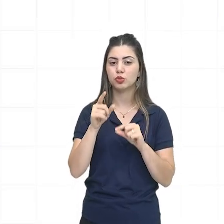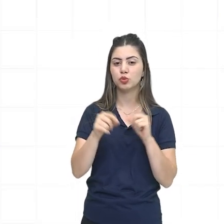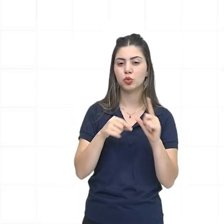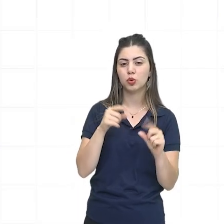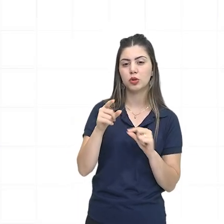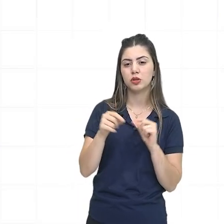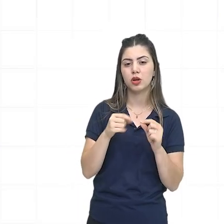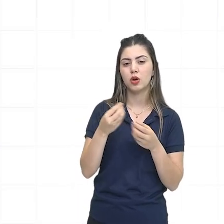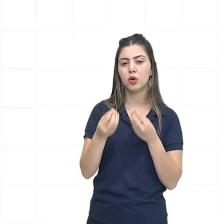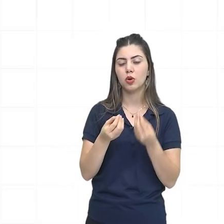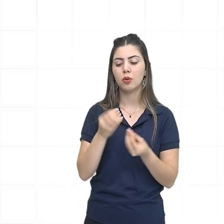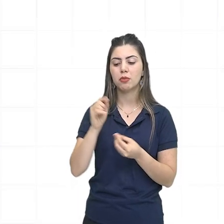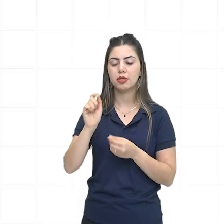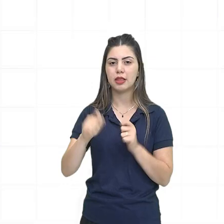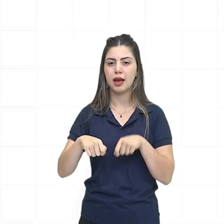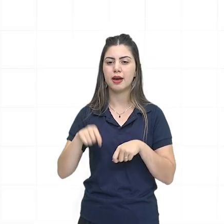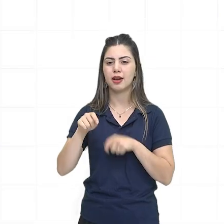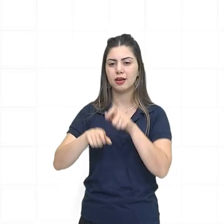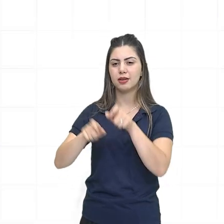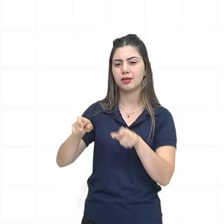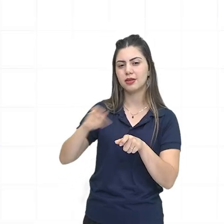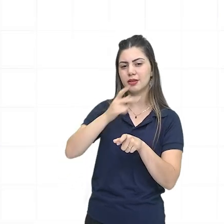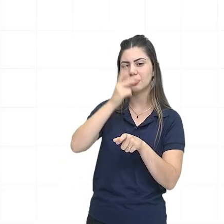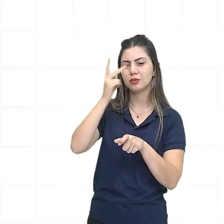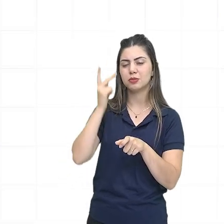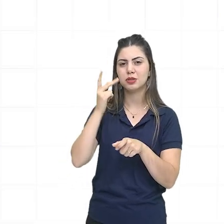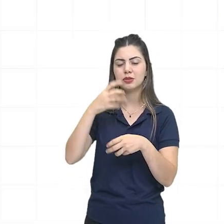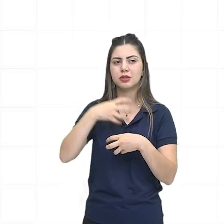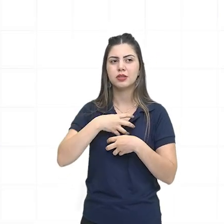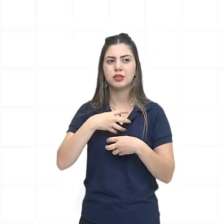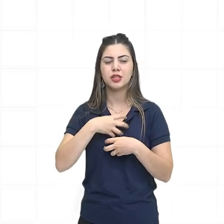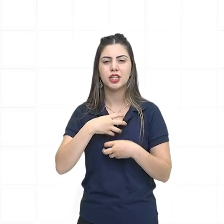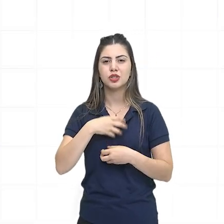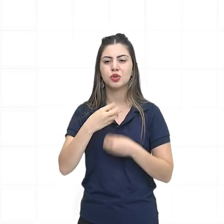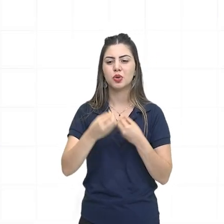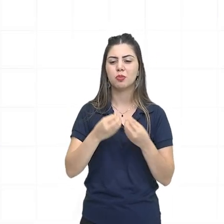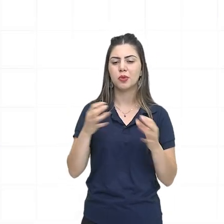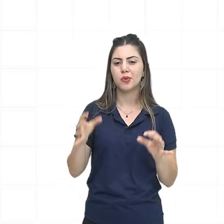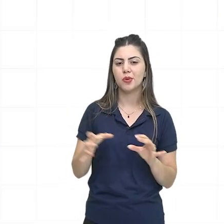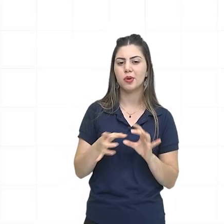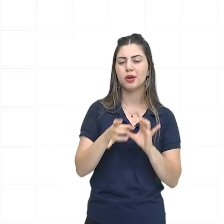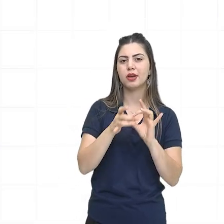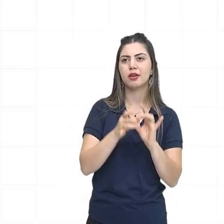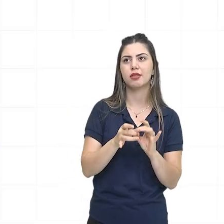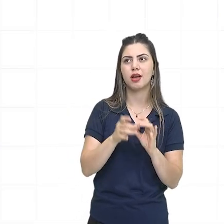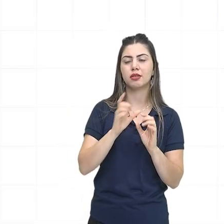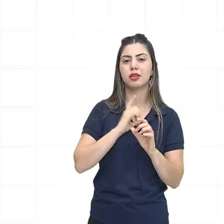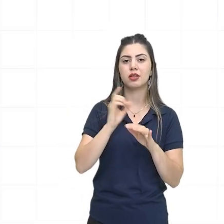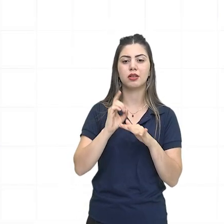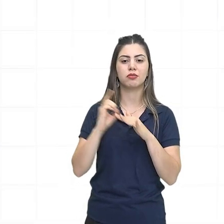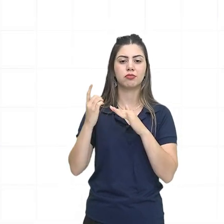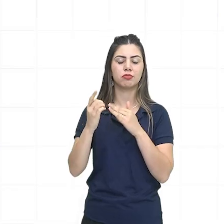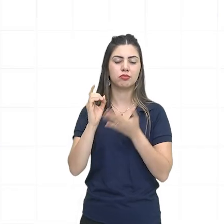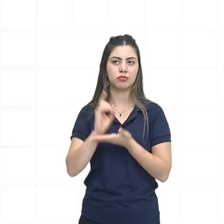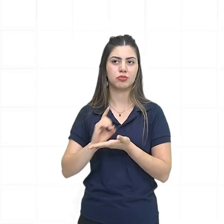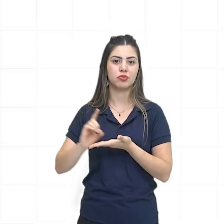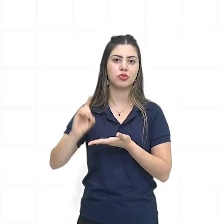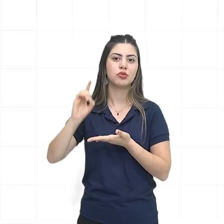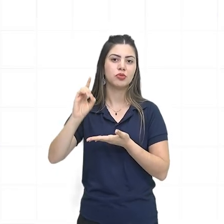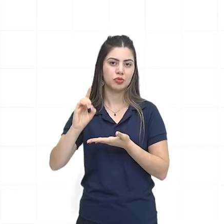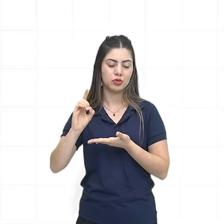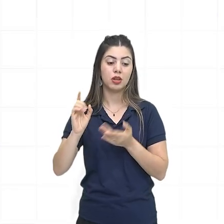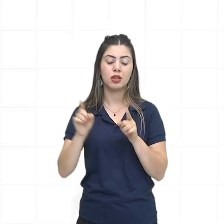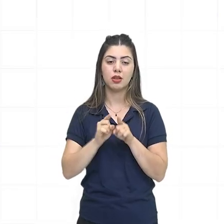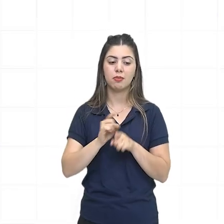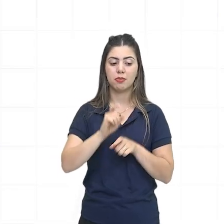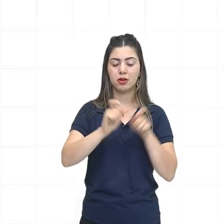com base na conexão emocional que os fiéis têm com o divino e uns